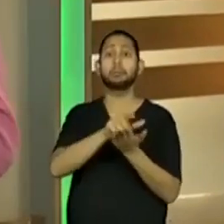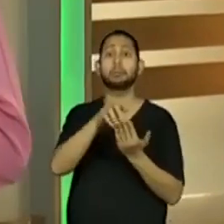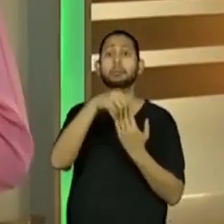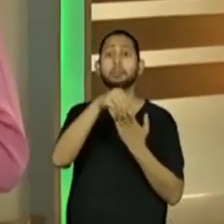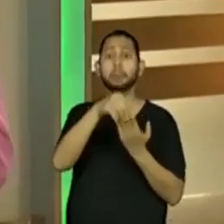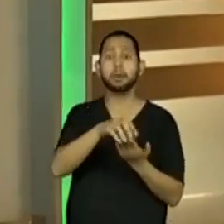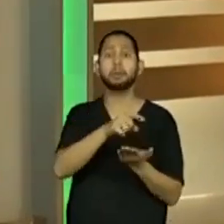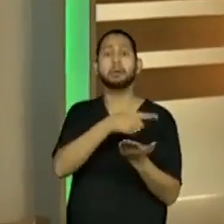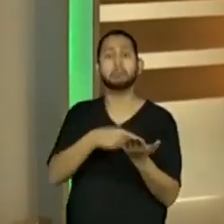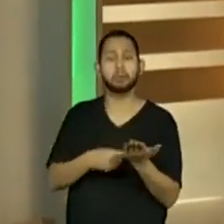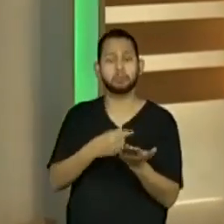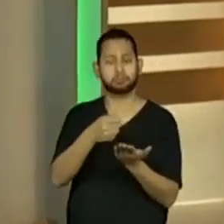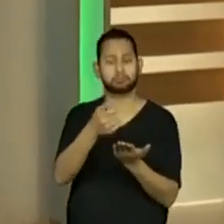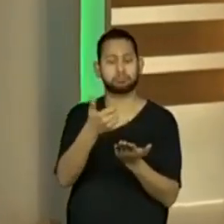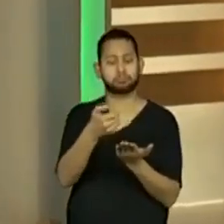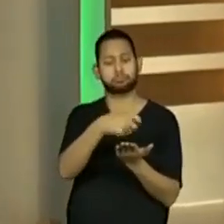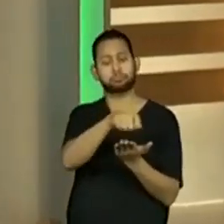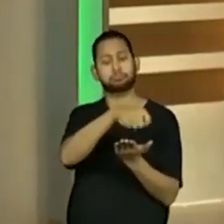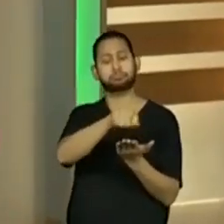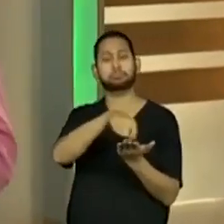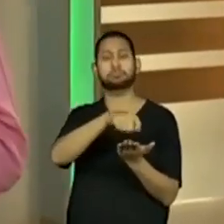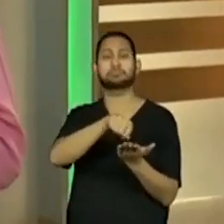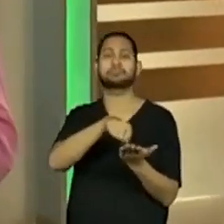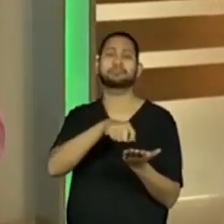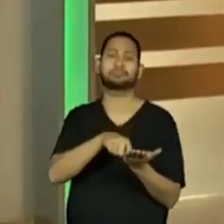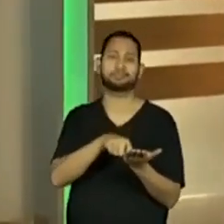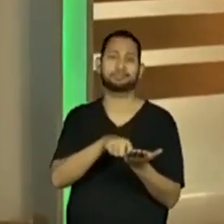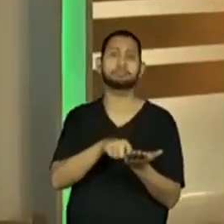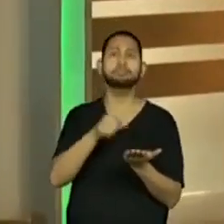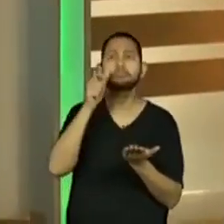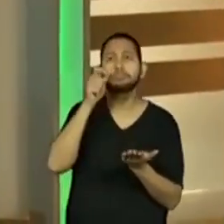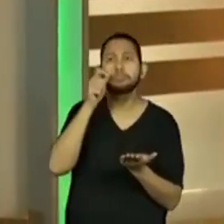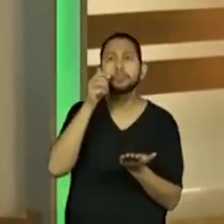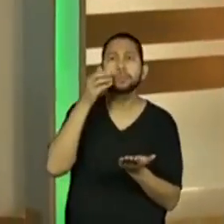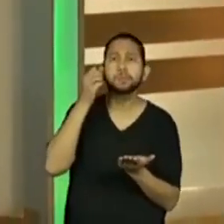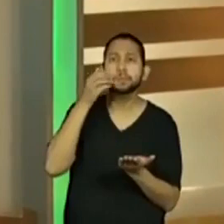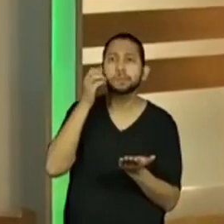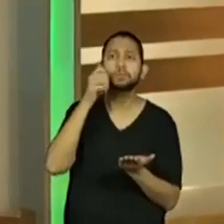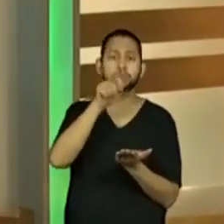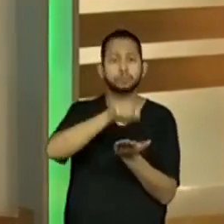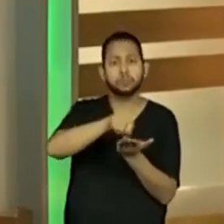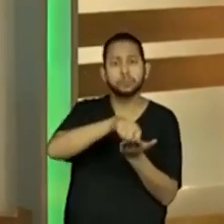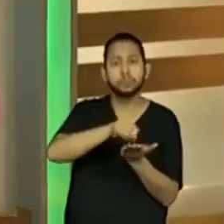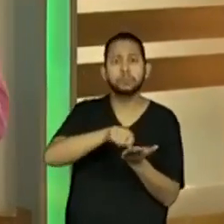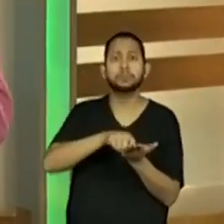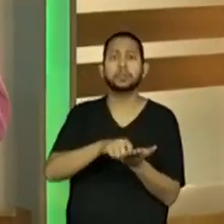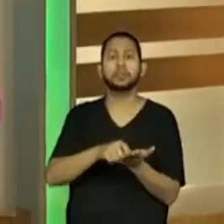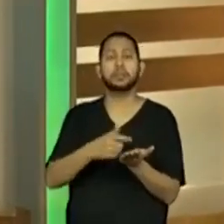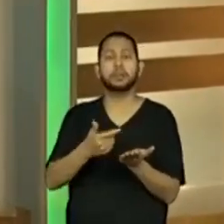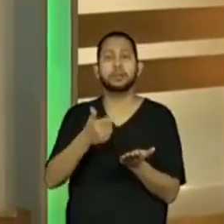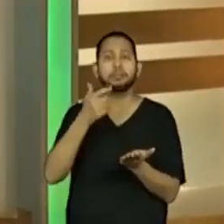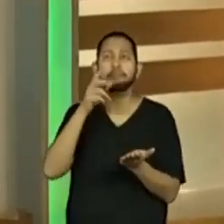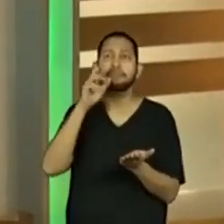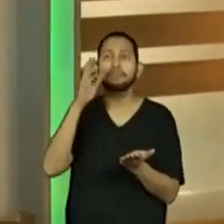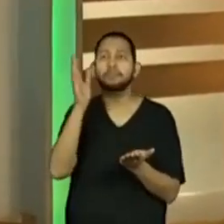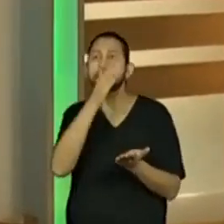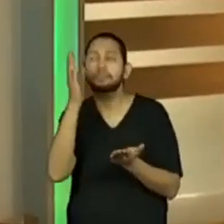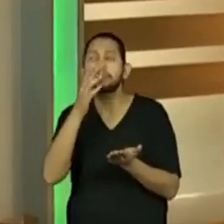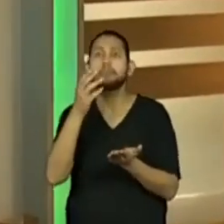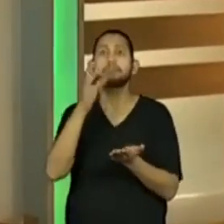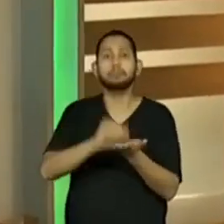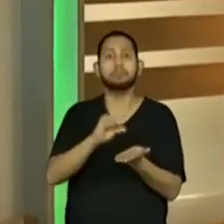anotações ou um papel, um bloco de papel. Dessa forma, vocês vão conseguir participar melhor da